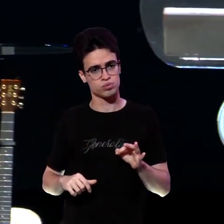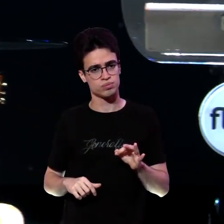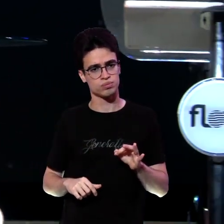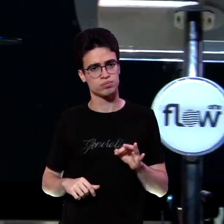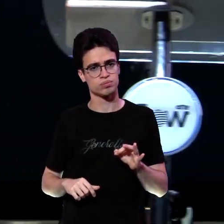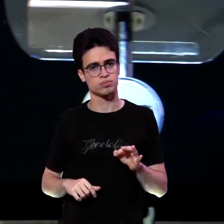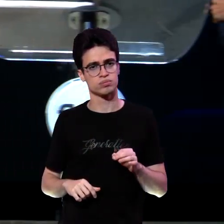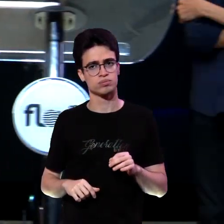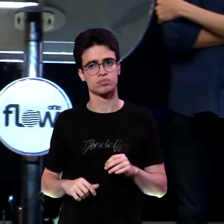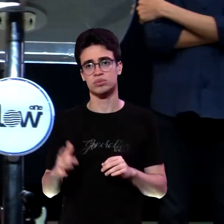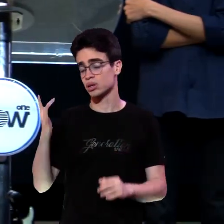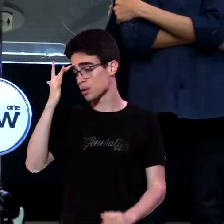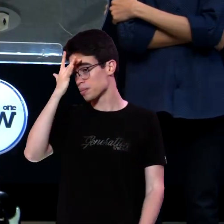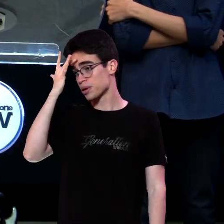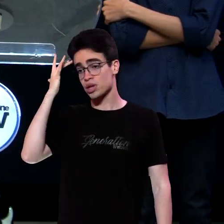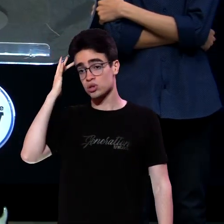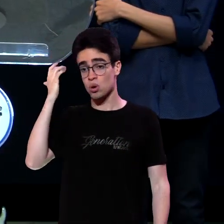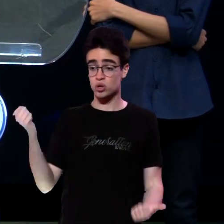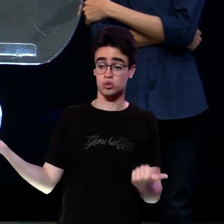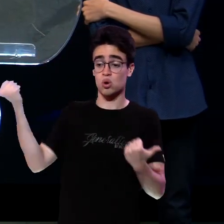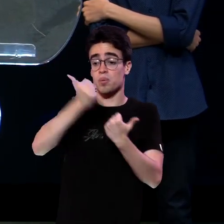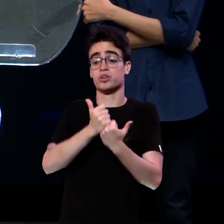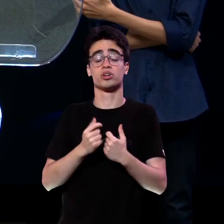Quem foi réu no nosso lugar?